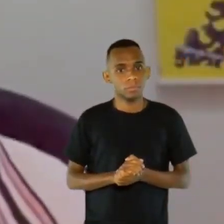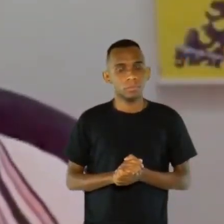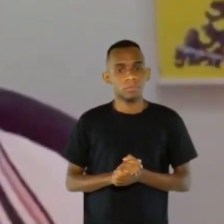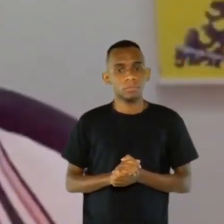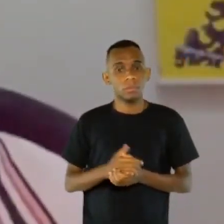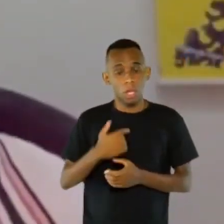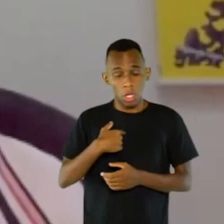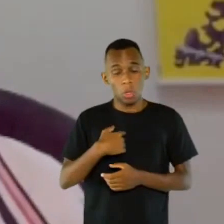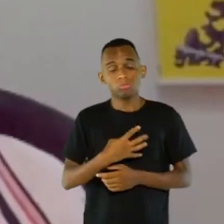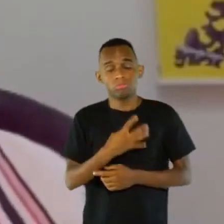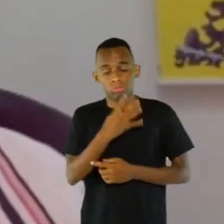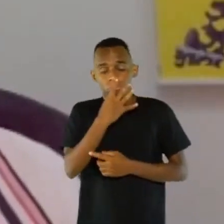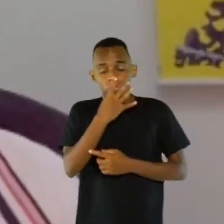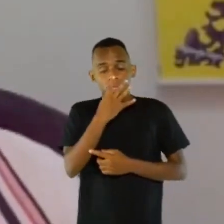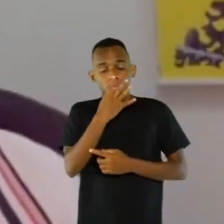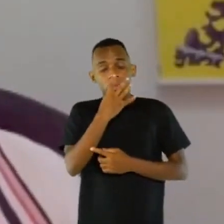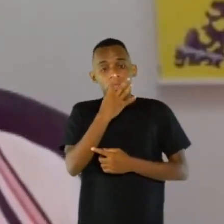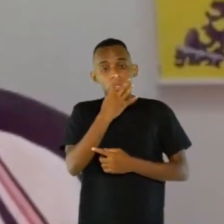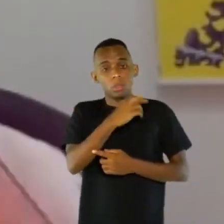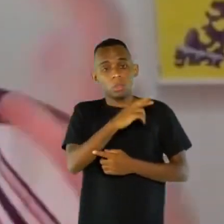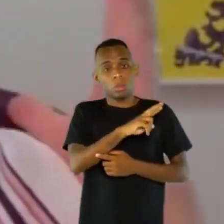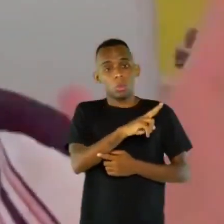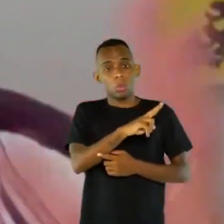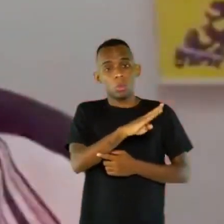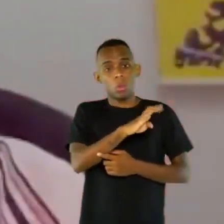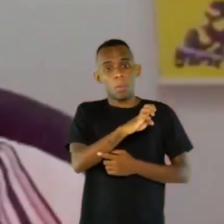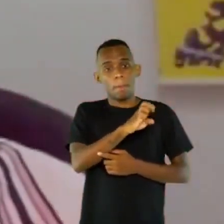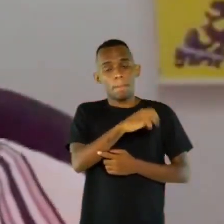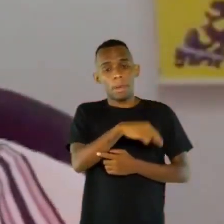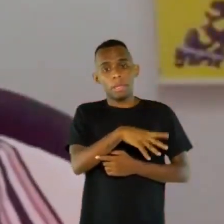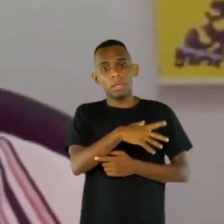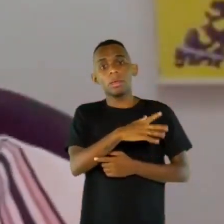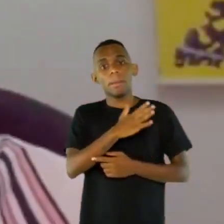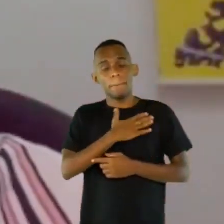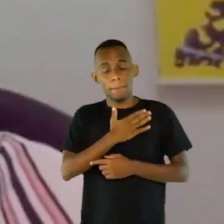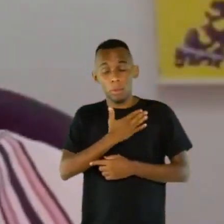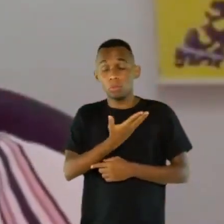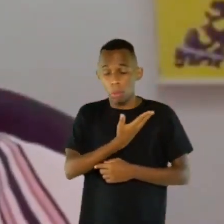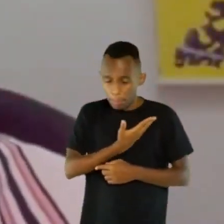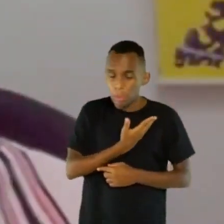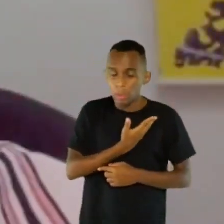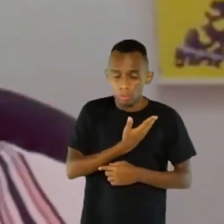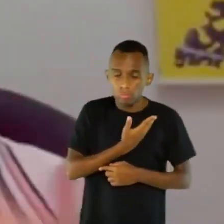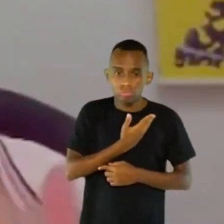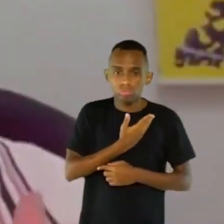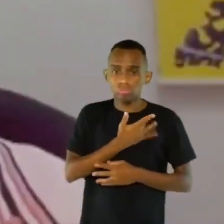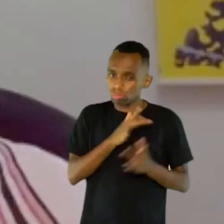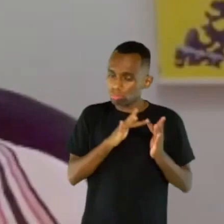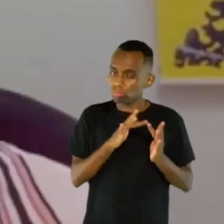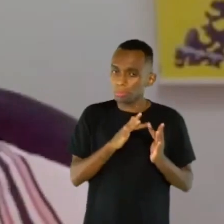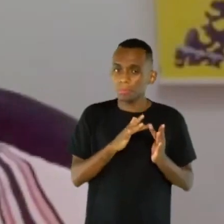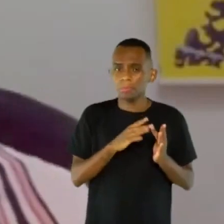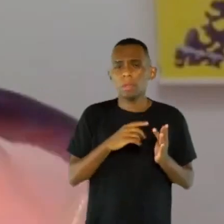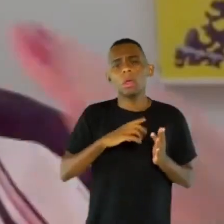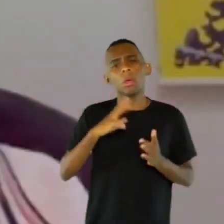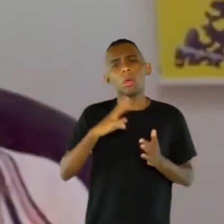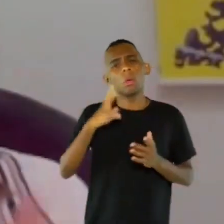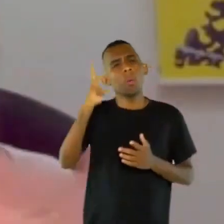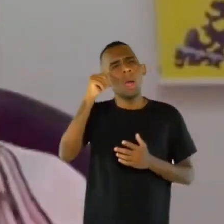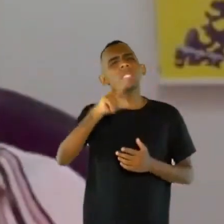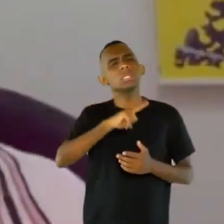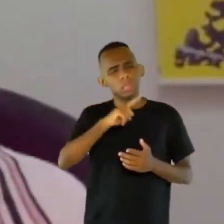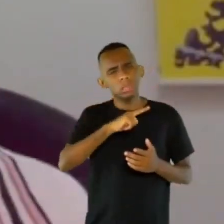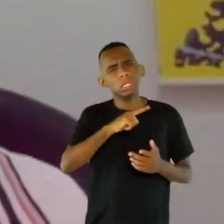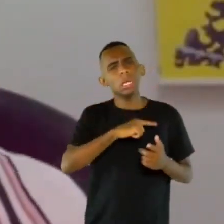admiro muito a obra do Rubem, foi um amigo queridíssimo, E eu acho que a gente tem muitas coisas em comum, a gente